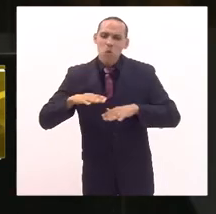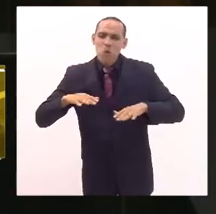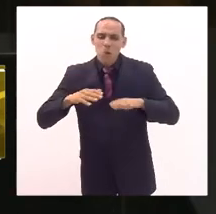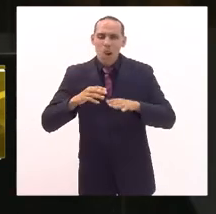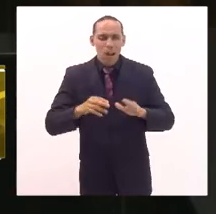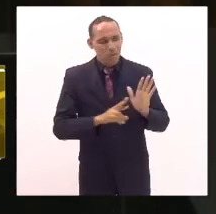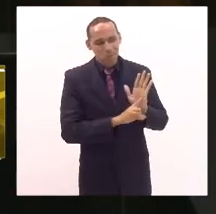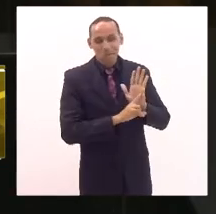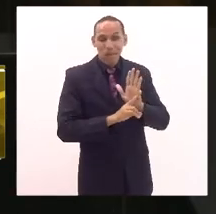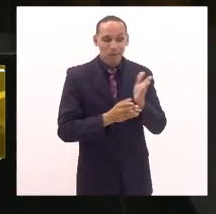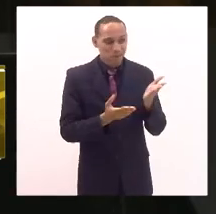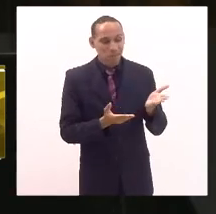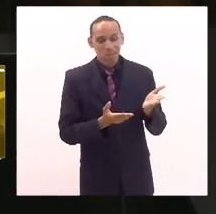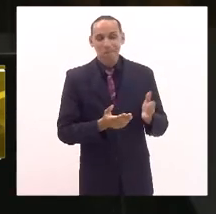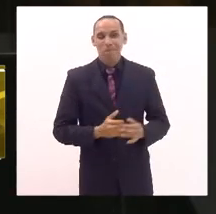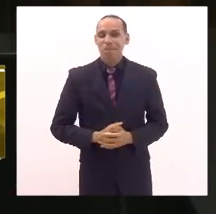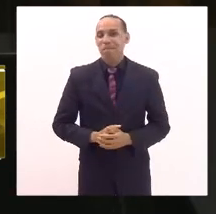casa,